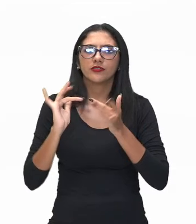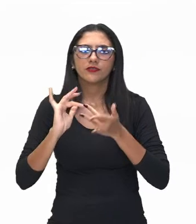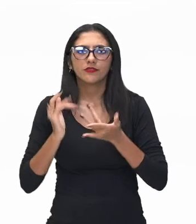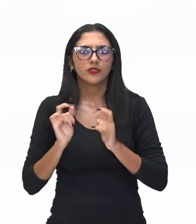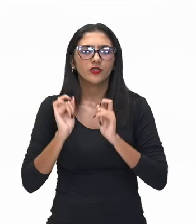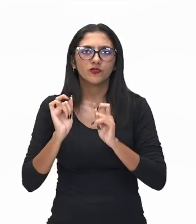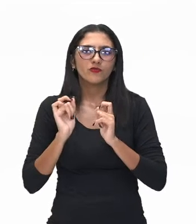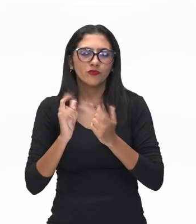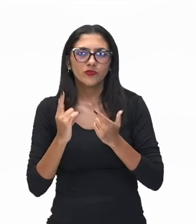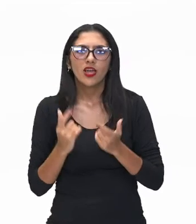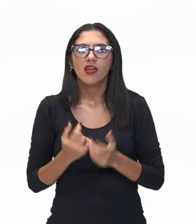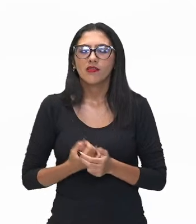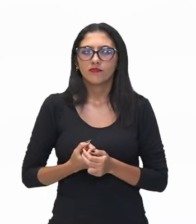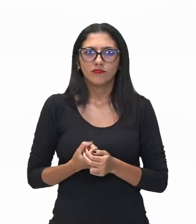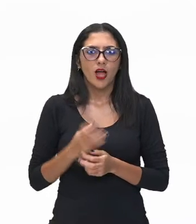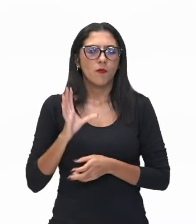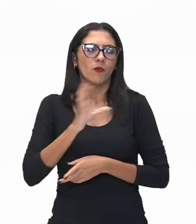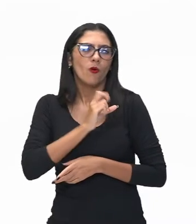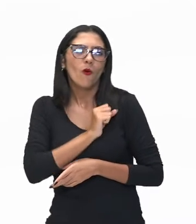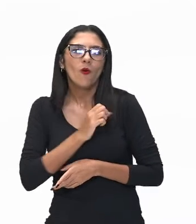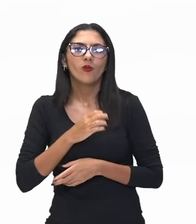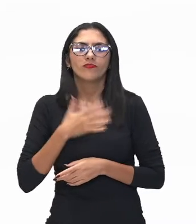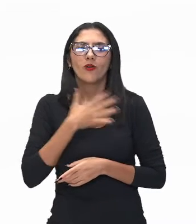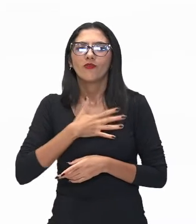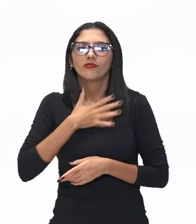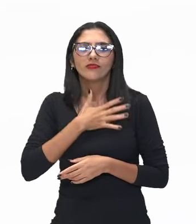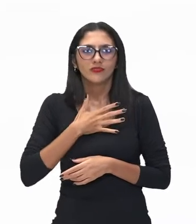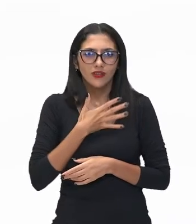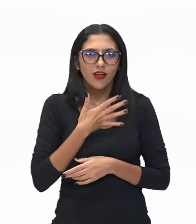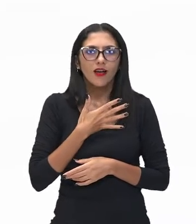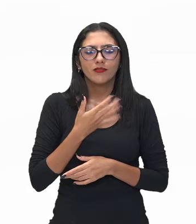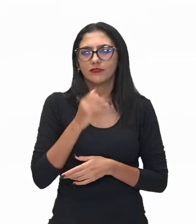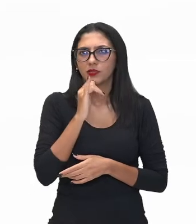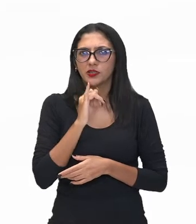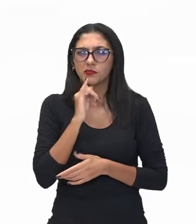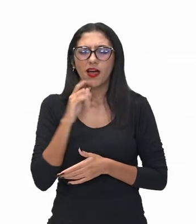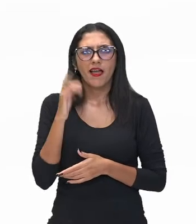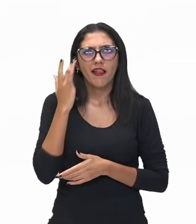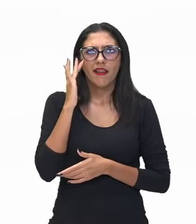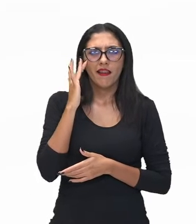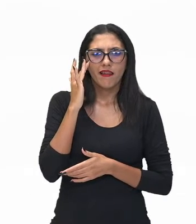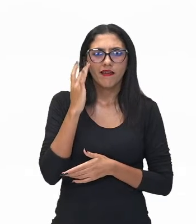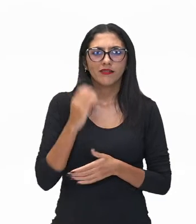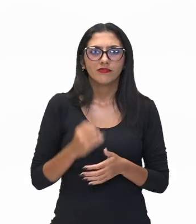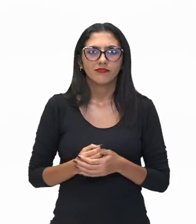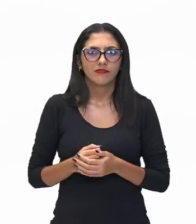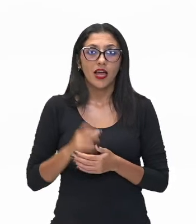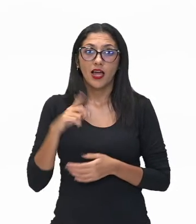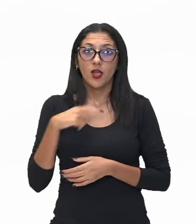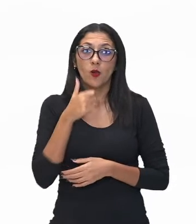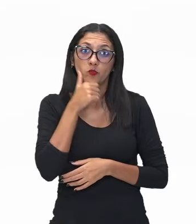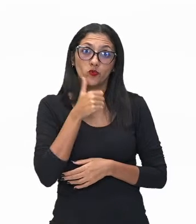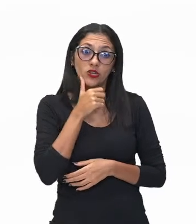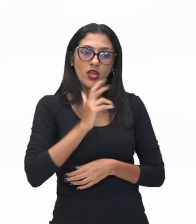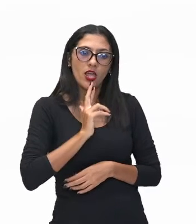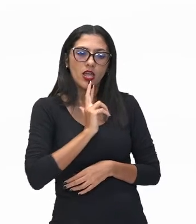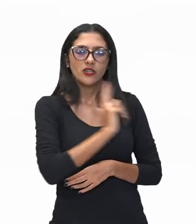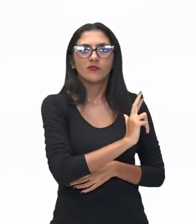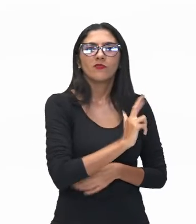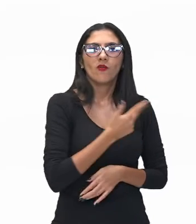faz feliz, ele acha que está perto dele e tal. Aí ela diz comprar.